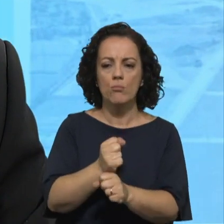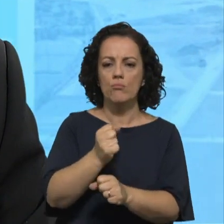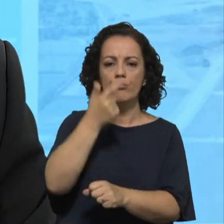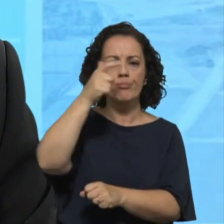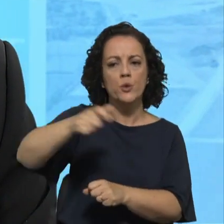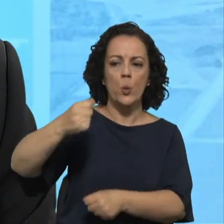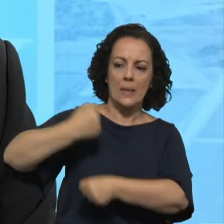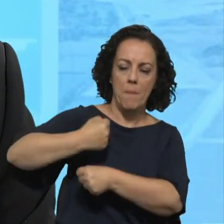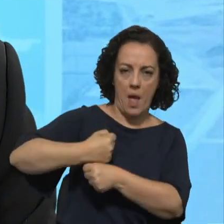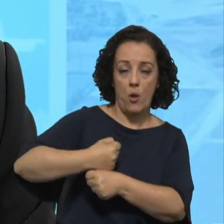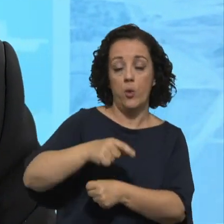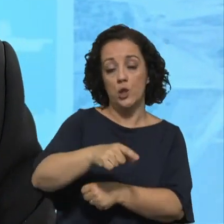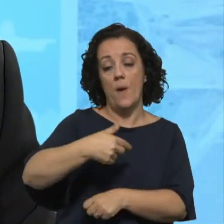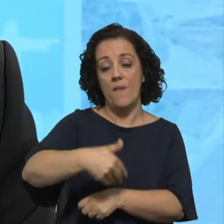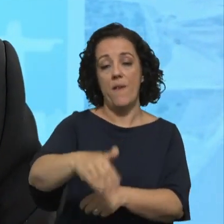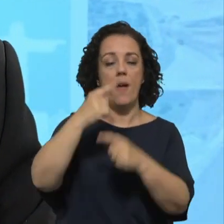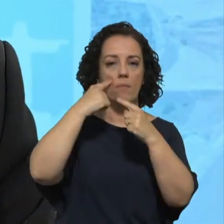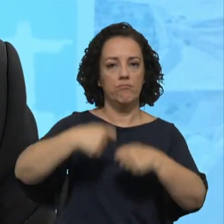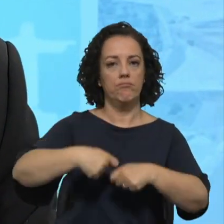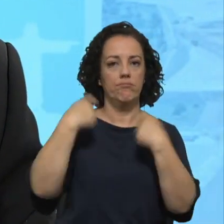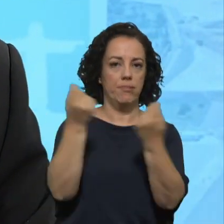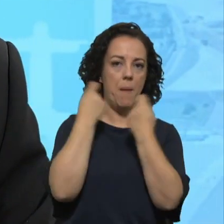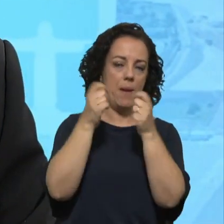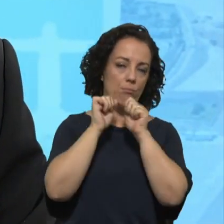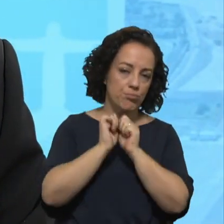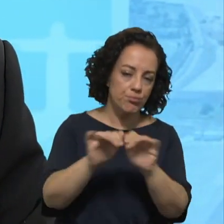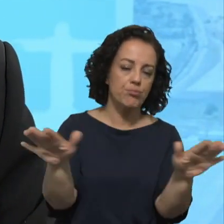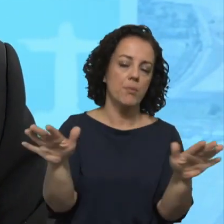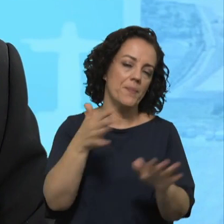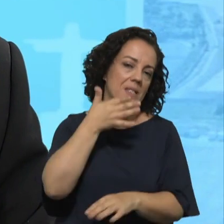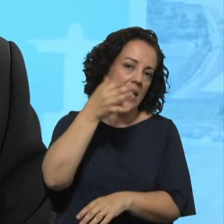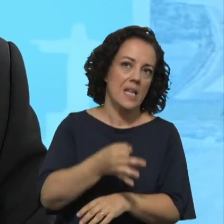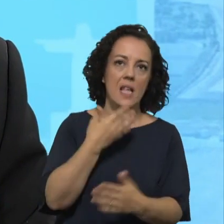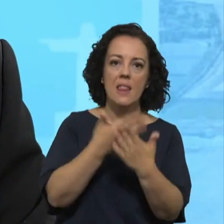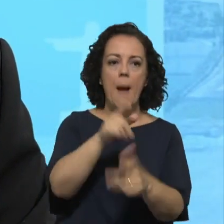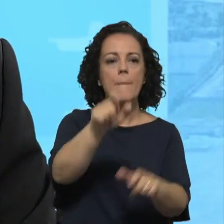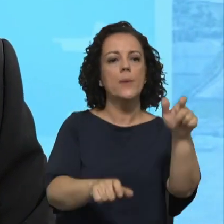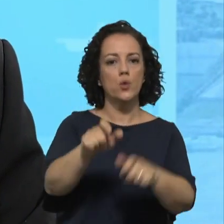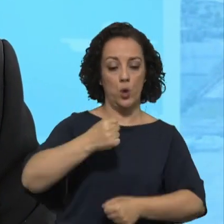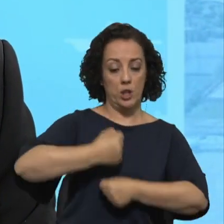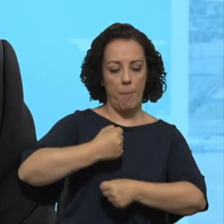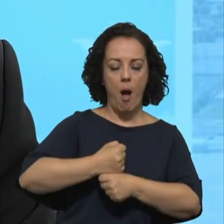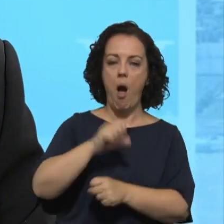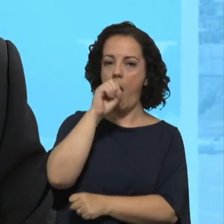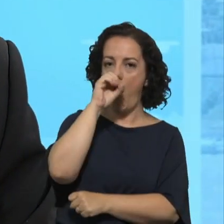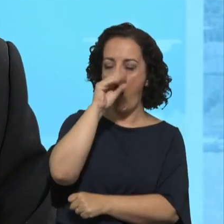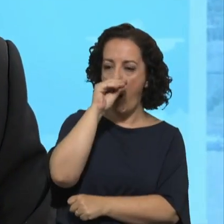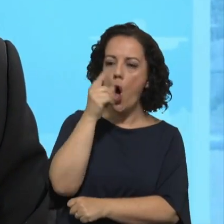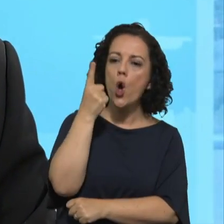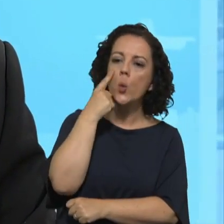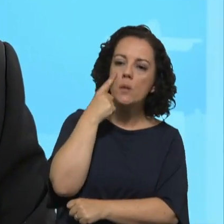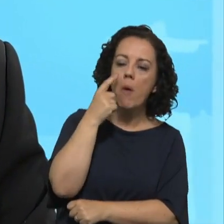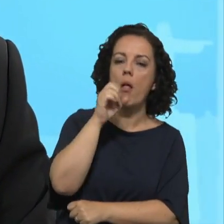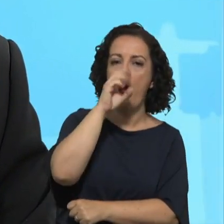então agora lançada a campanha e ajudará obviamente todos os trabalhadores a terem conhecimento daquilo que é possível